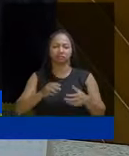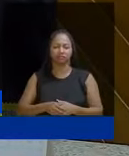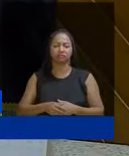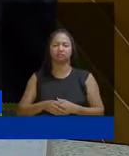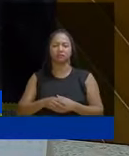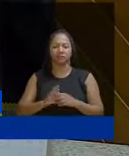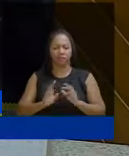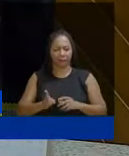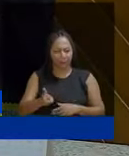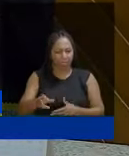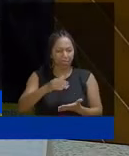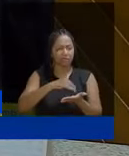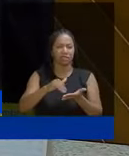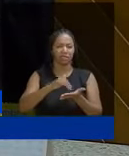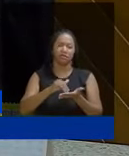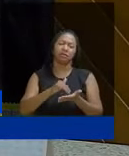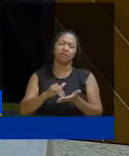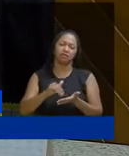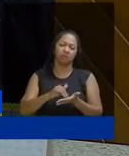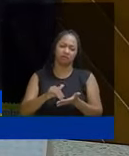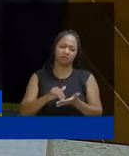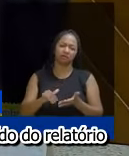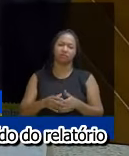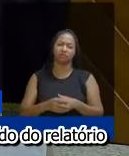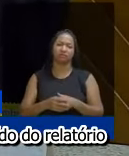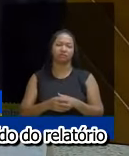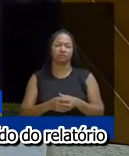mesma secretaria,